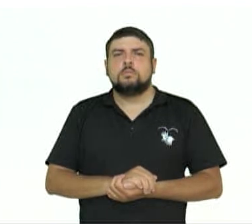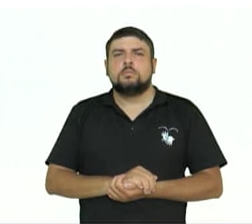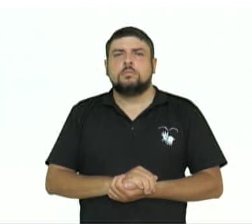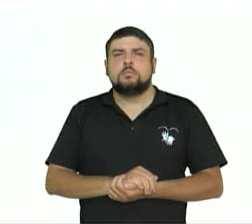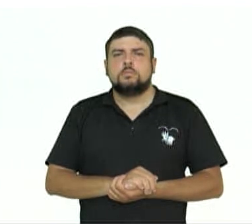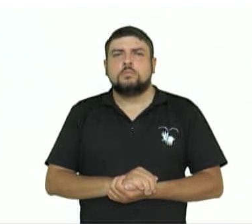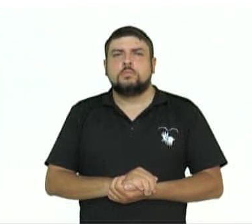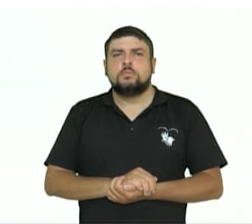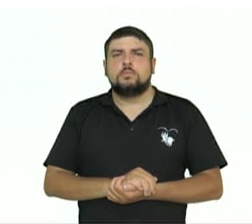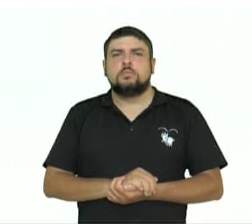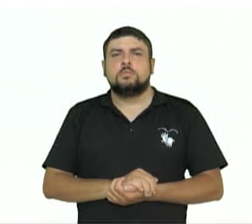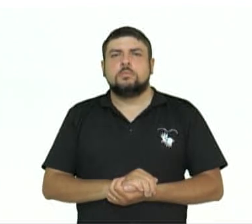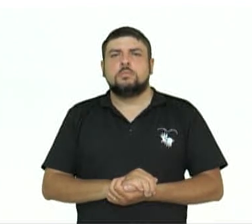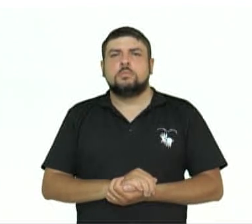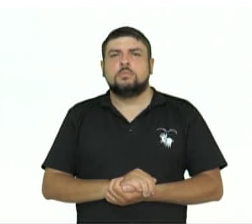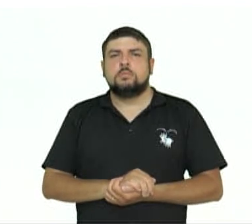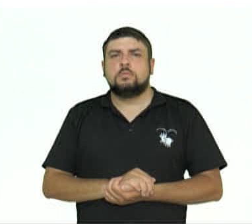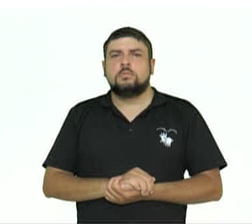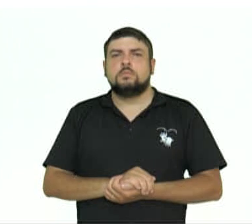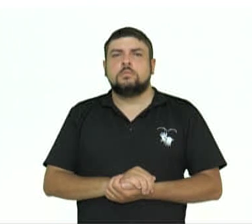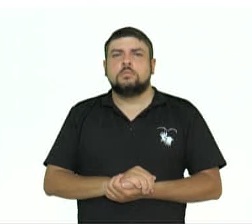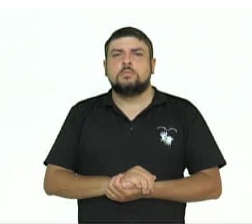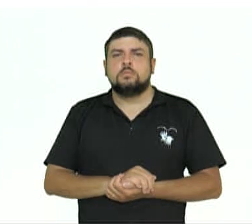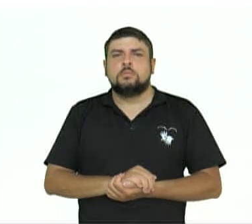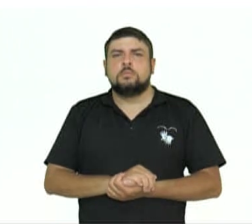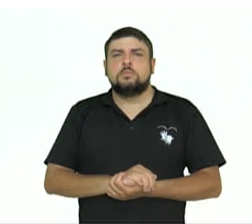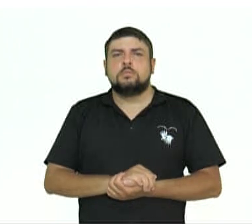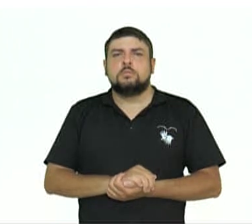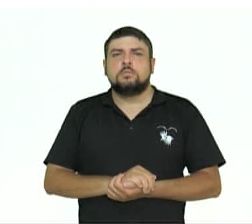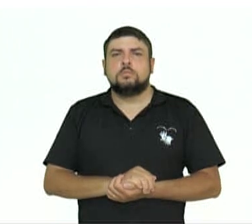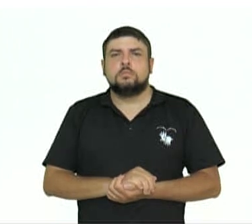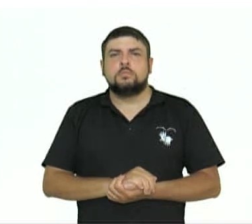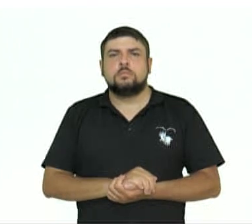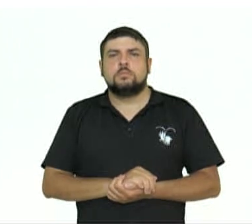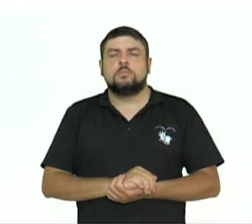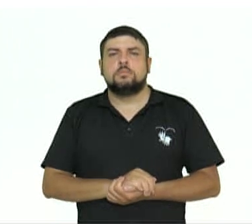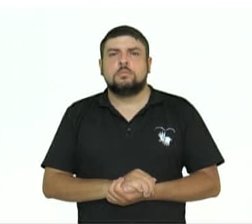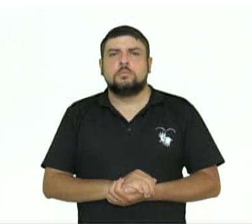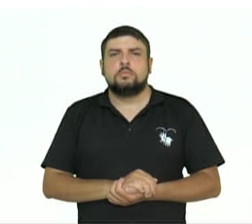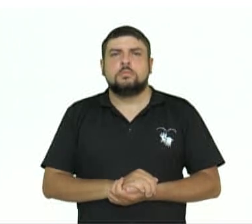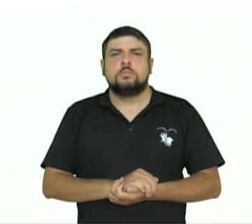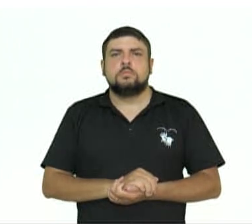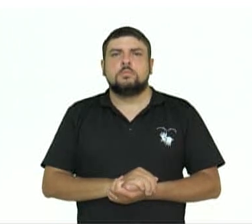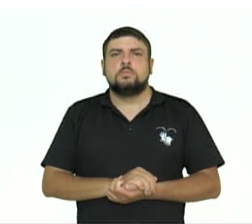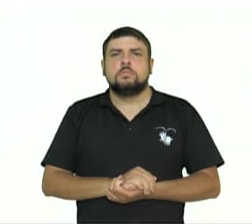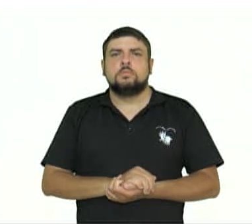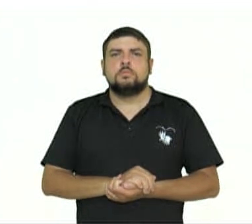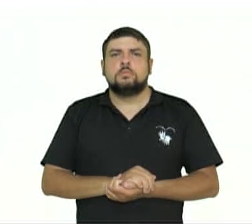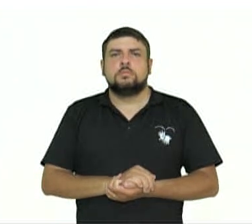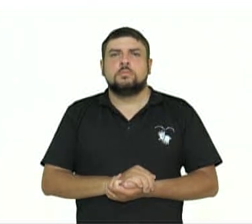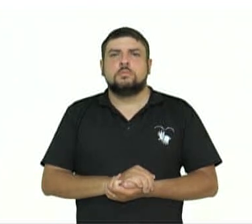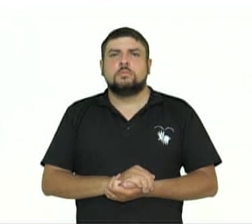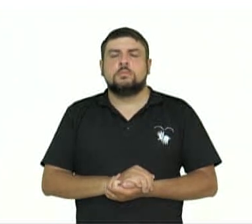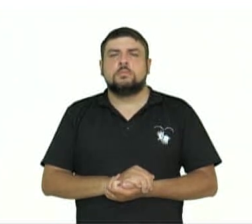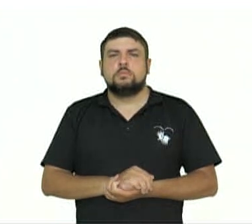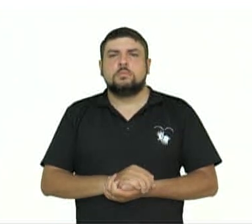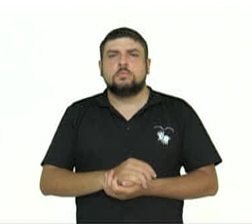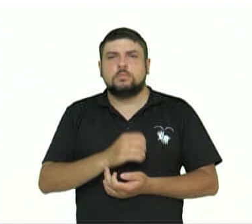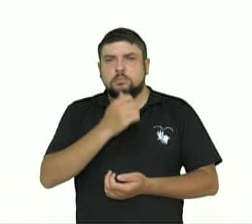processo. Pense aí direitinho e responda. Vamos ver a 2. Identifica o adjetivo de la